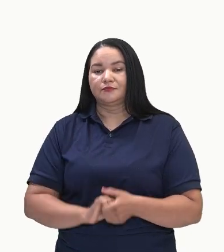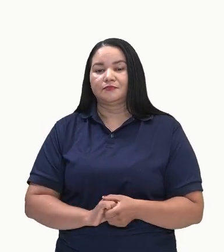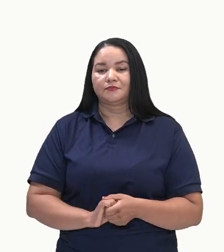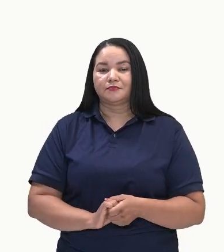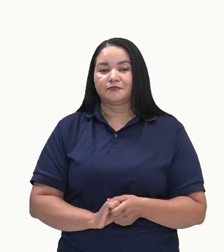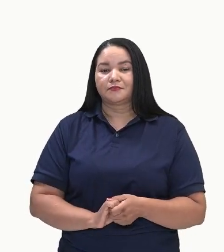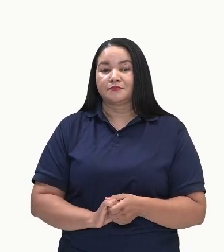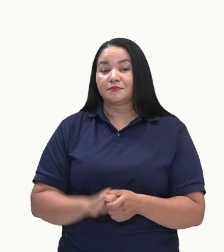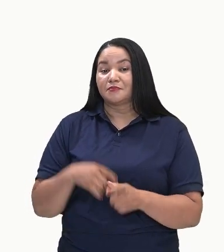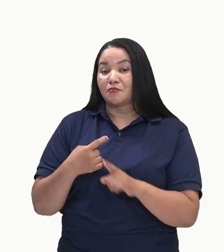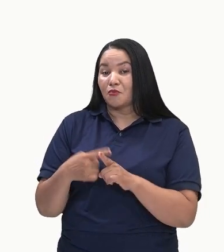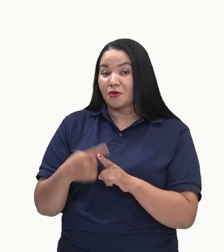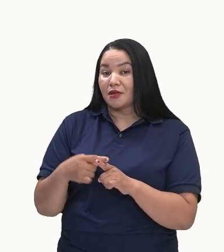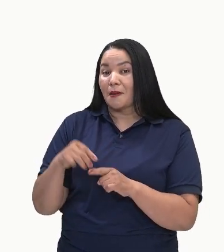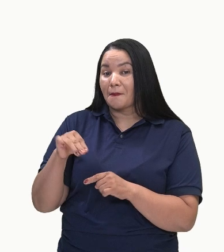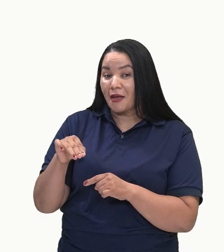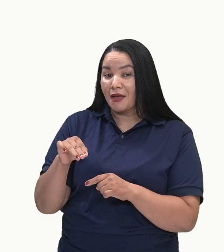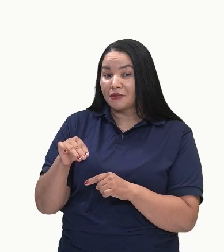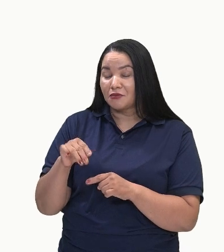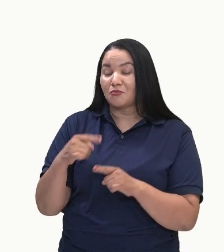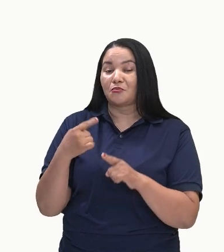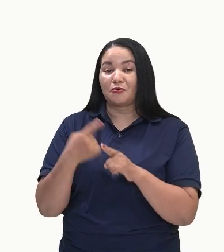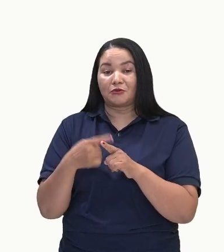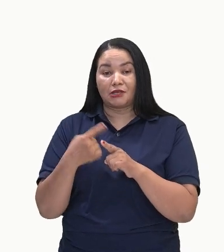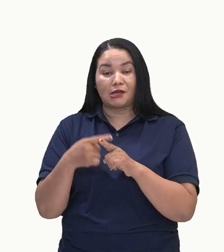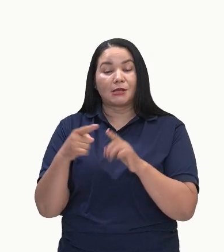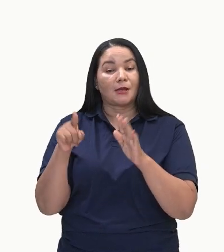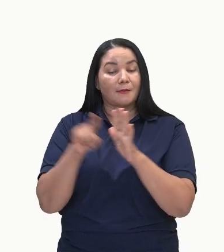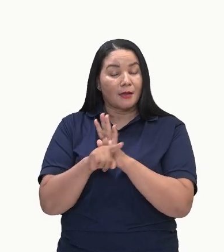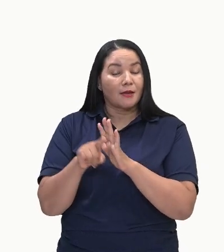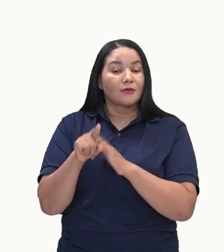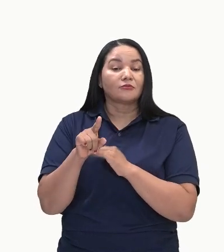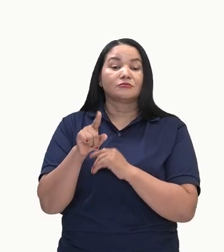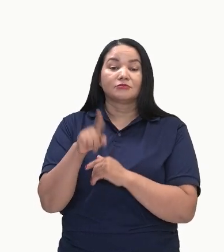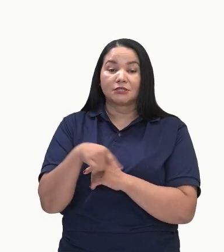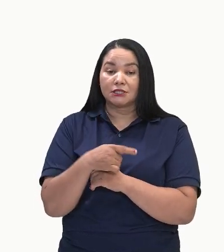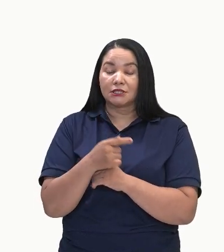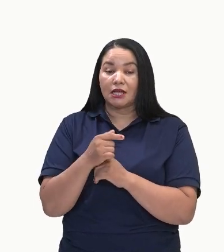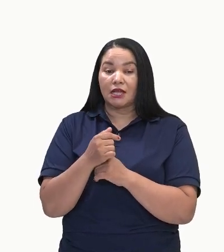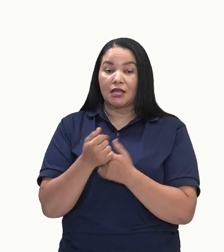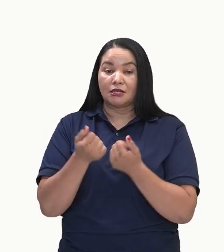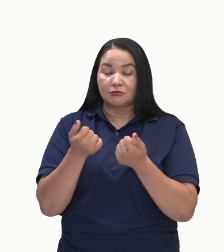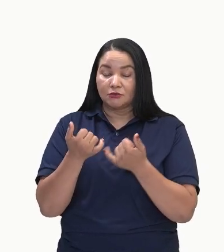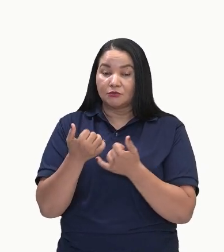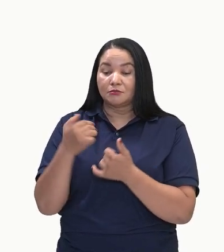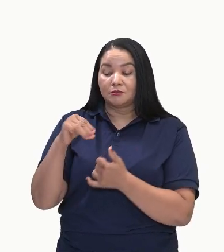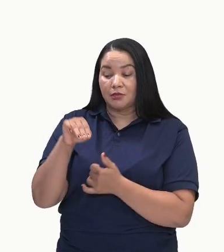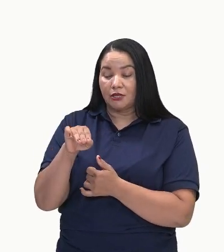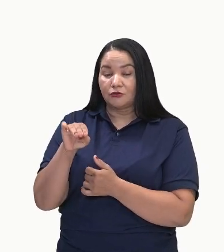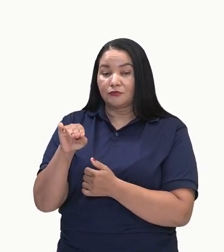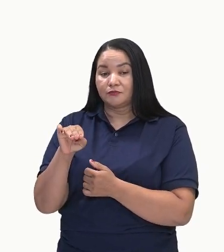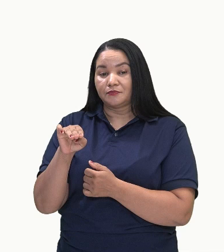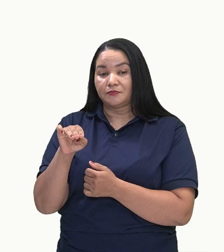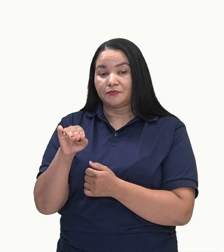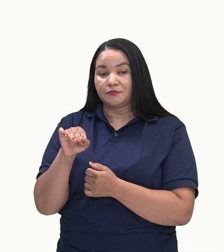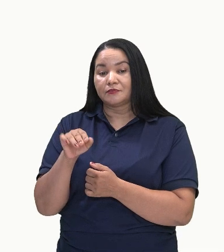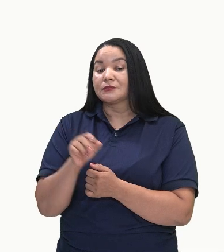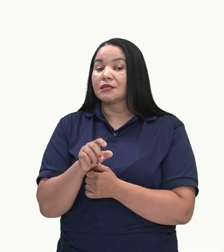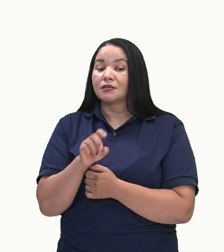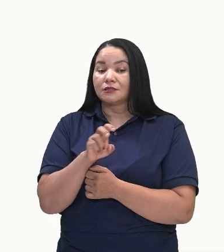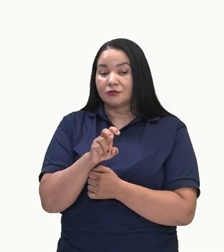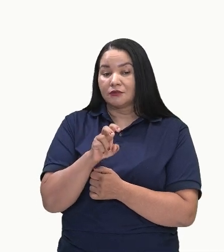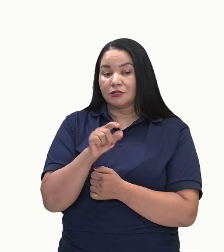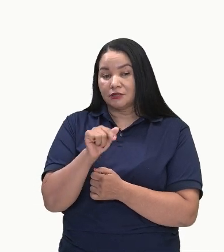metros. Por que metro? Porque percebam que nós temos aqui, ó, que o diâmetro está dado em metros. Então,